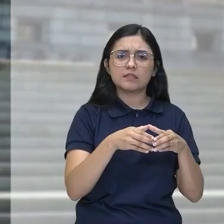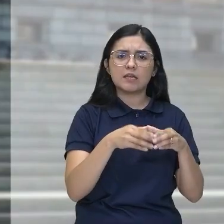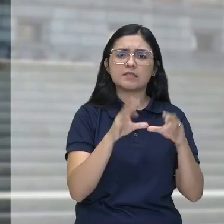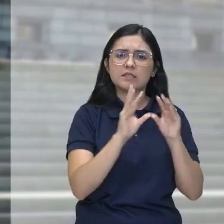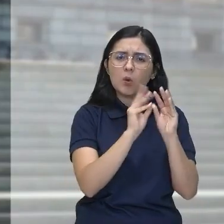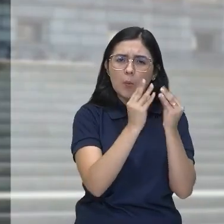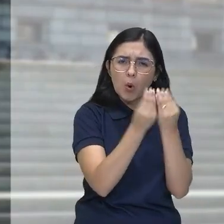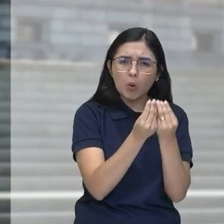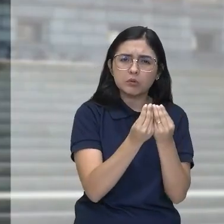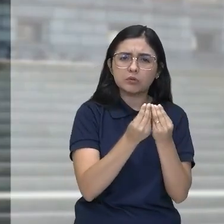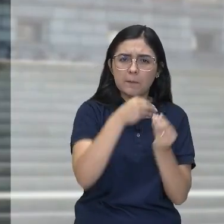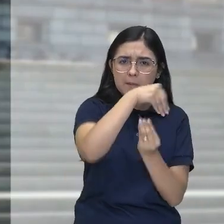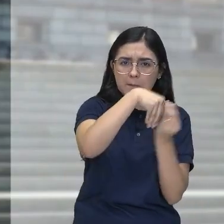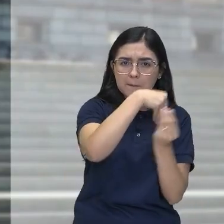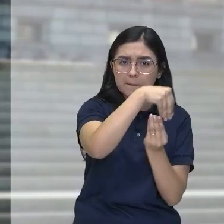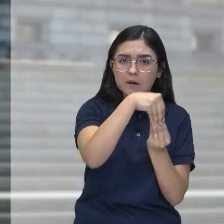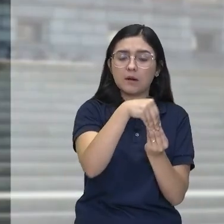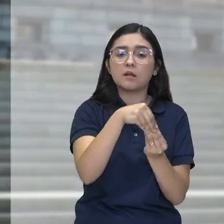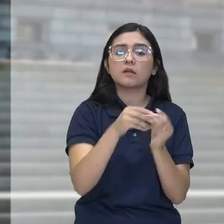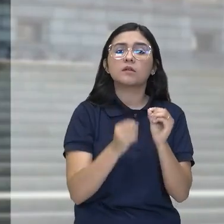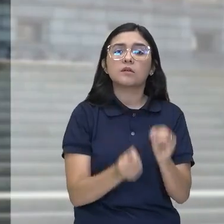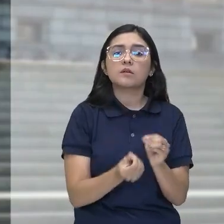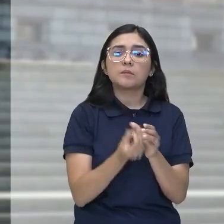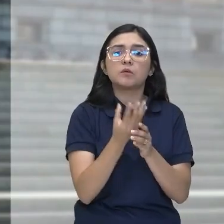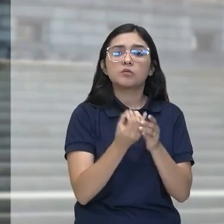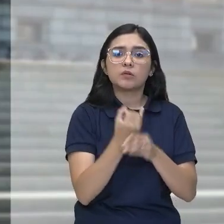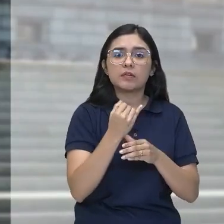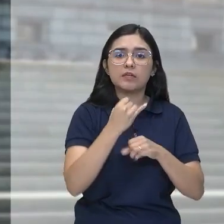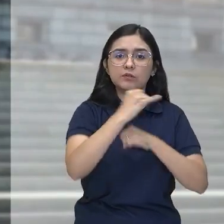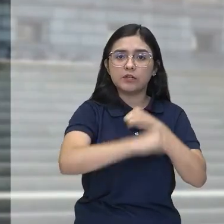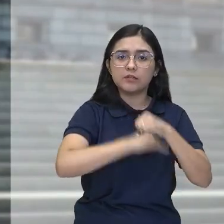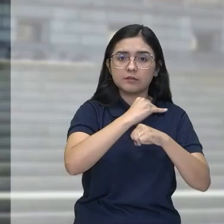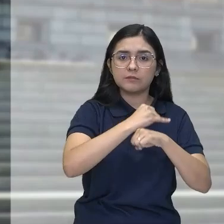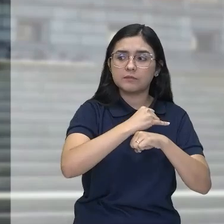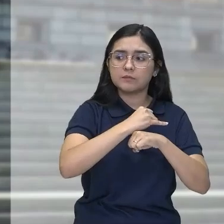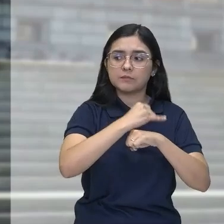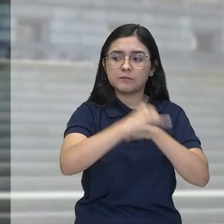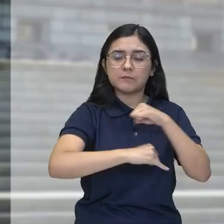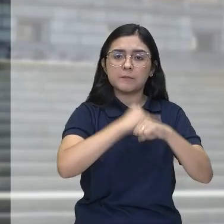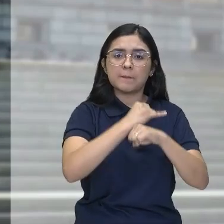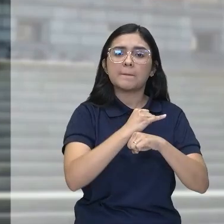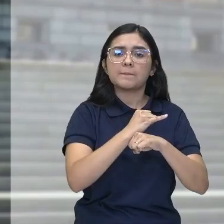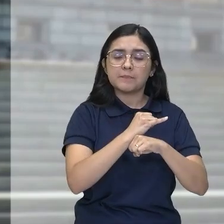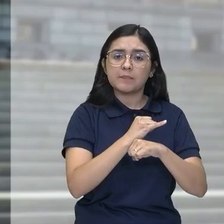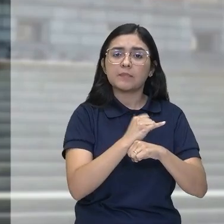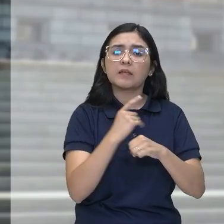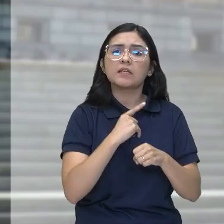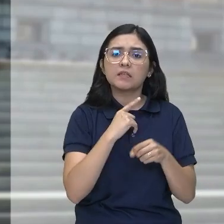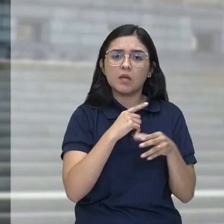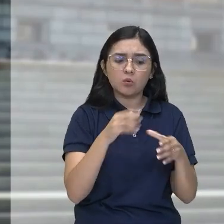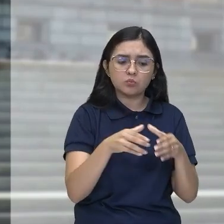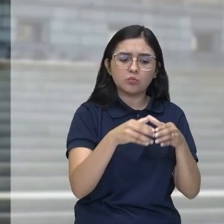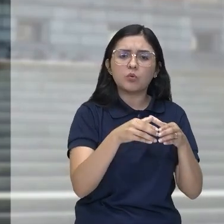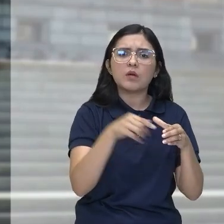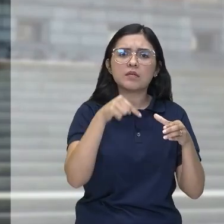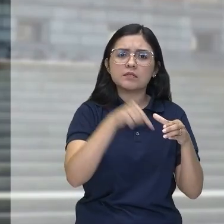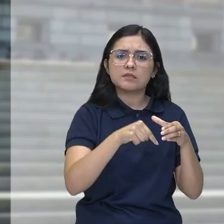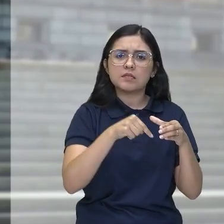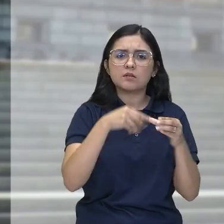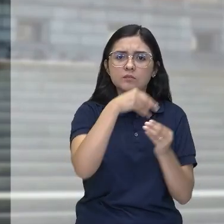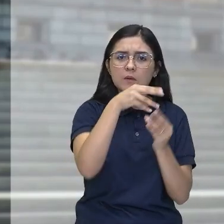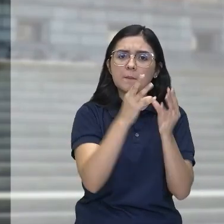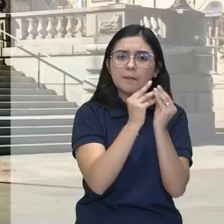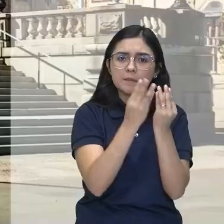iônico, ele gerou íons. Isso faz com que essa solução conduza a